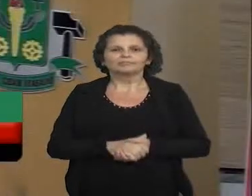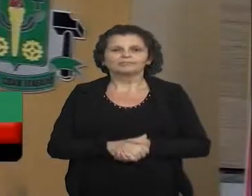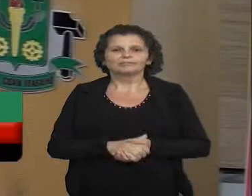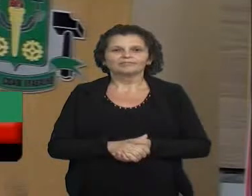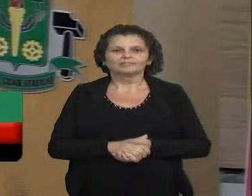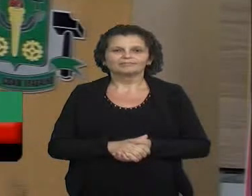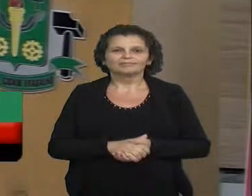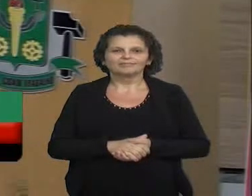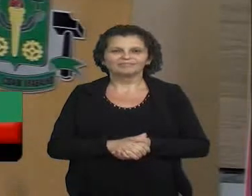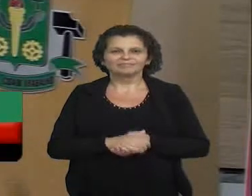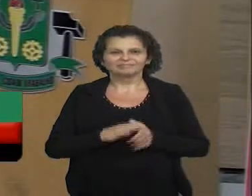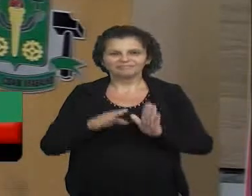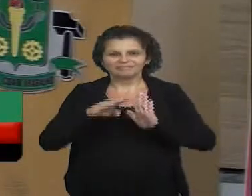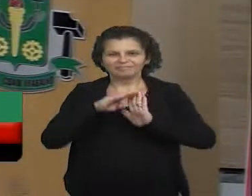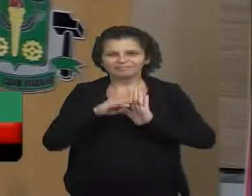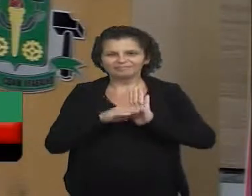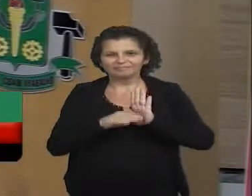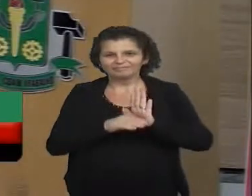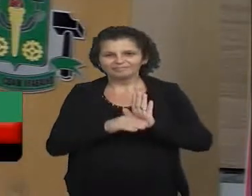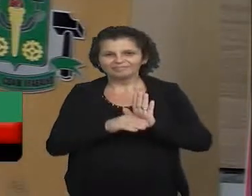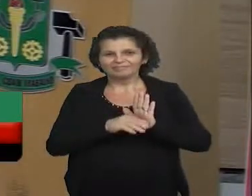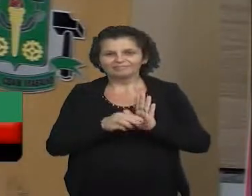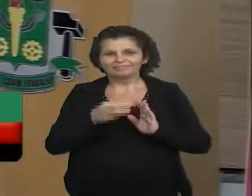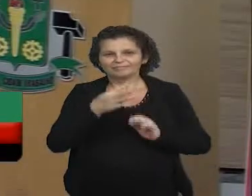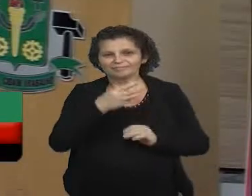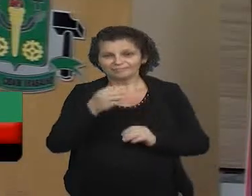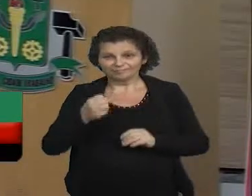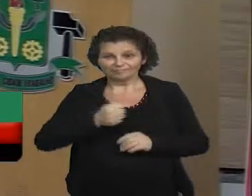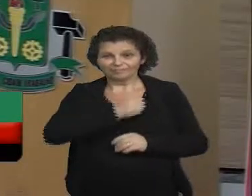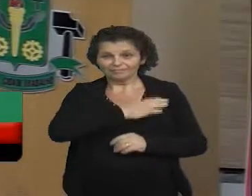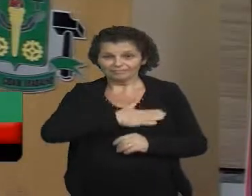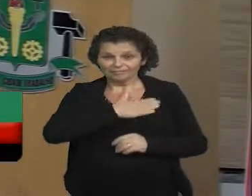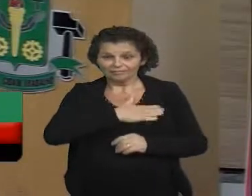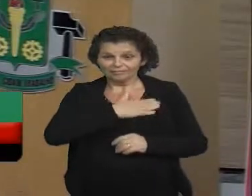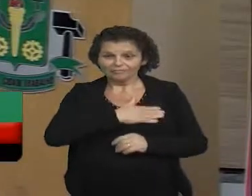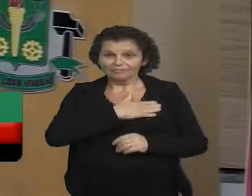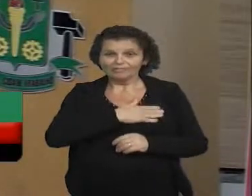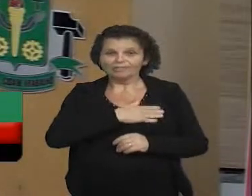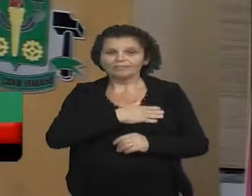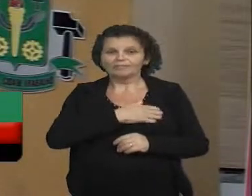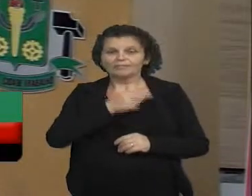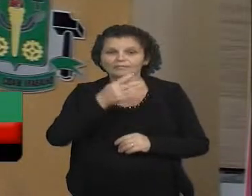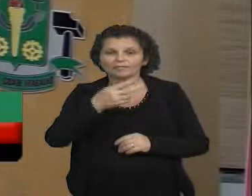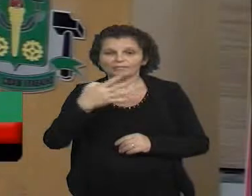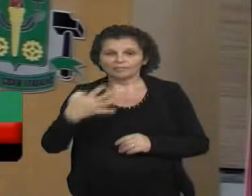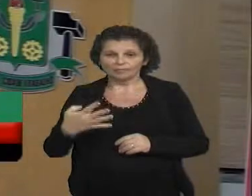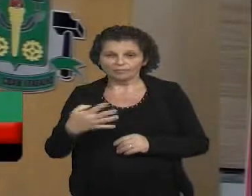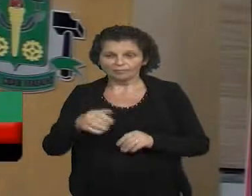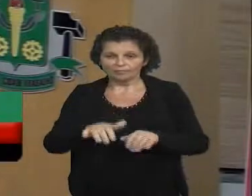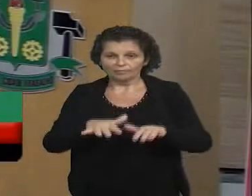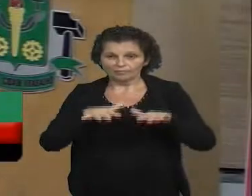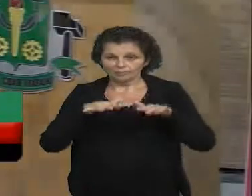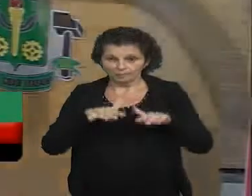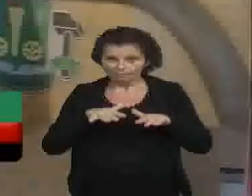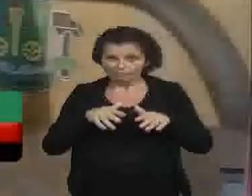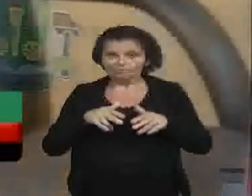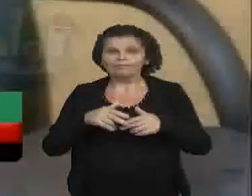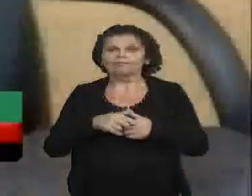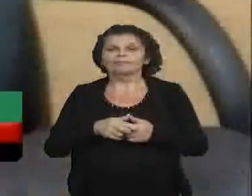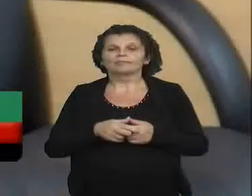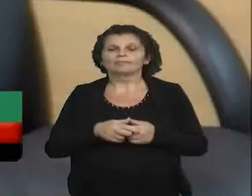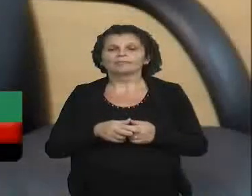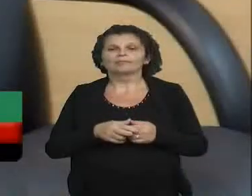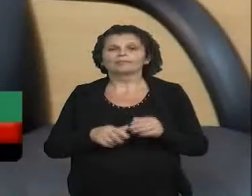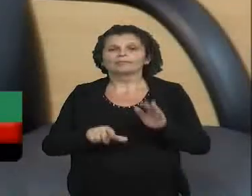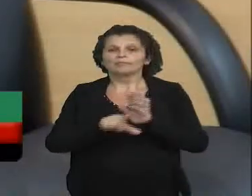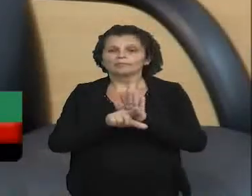Pauta da matéria a ser lida do expediente, 30 de agosto de 2022, 24ª sessão ordinária. Projeto